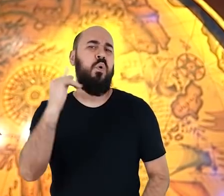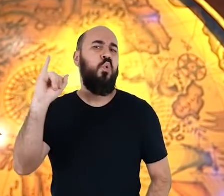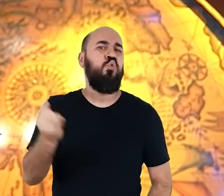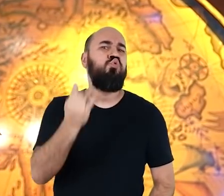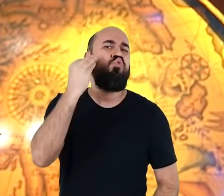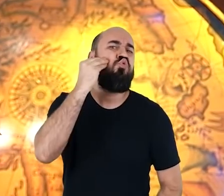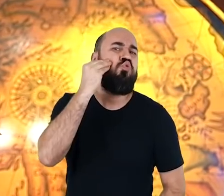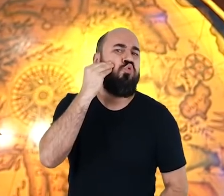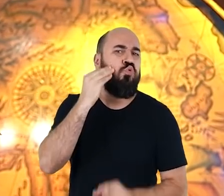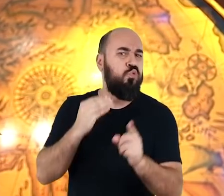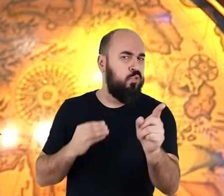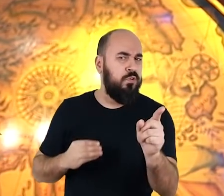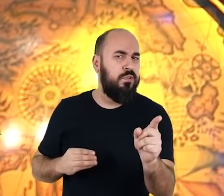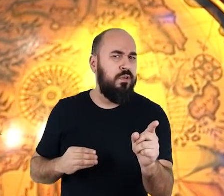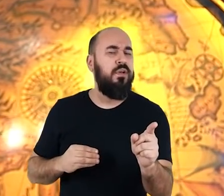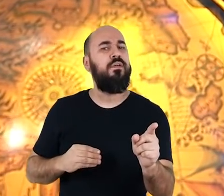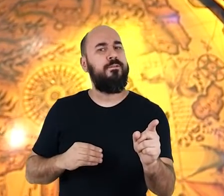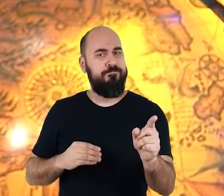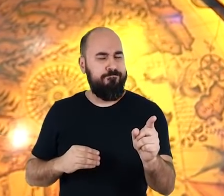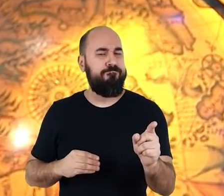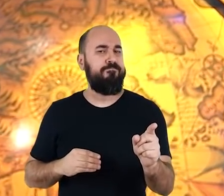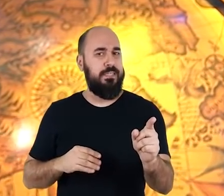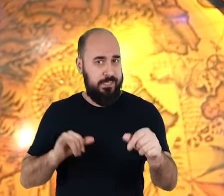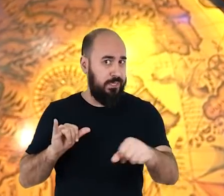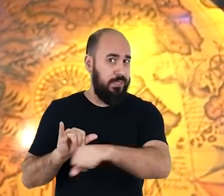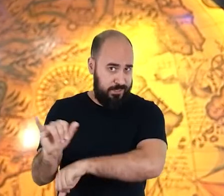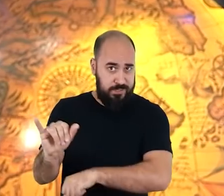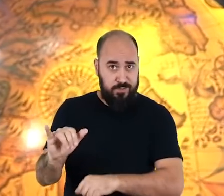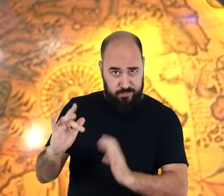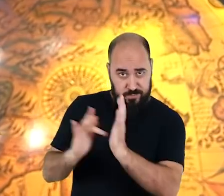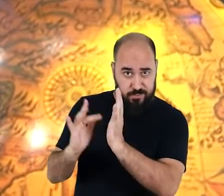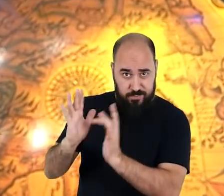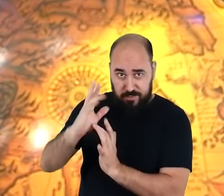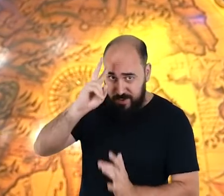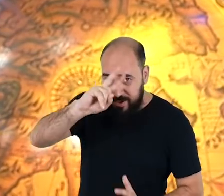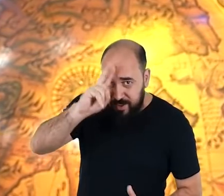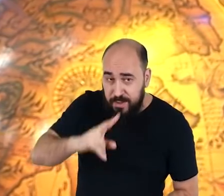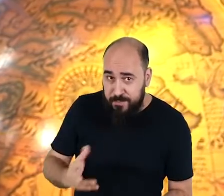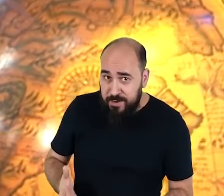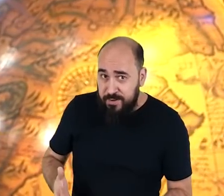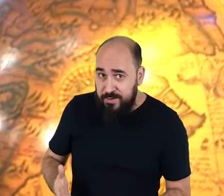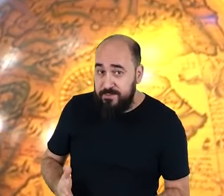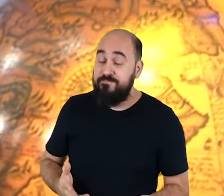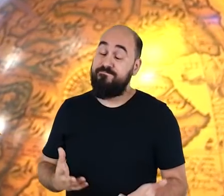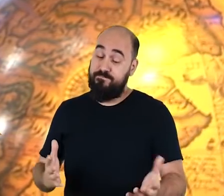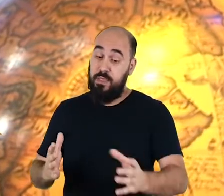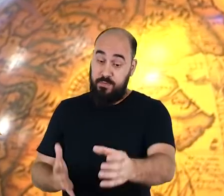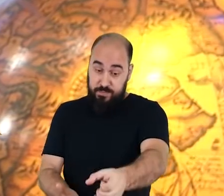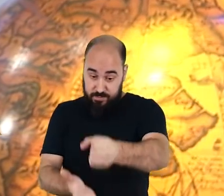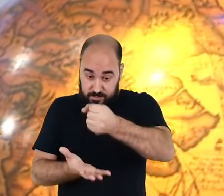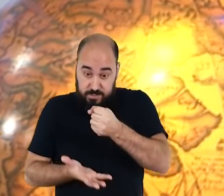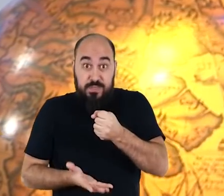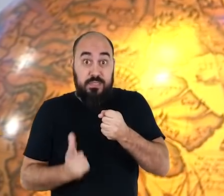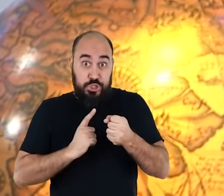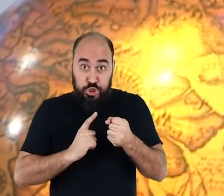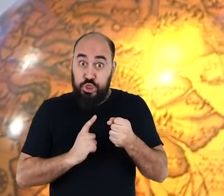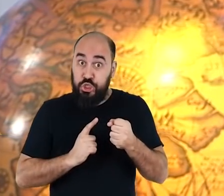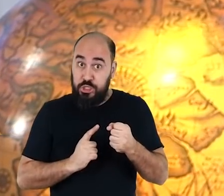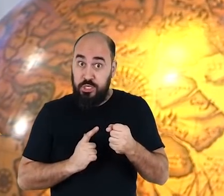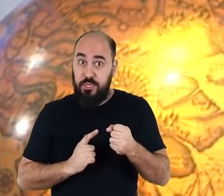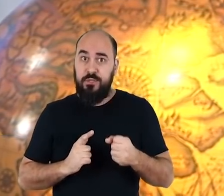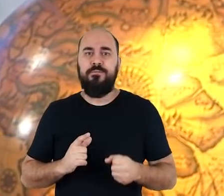de acordo com o Evangelho, ele ganhou um dinheiro para trair Jesus. Você se lembra? Pois bem, de acordo